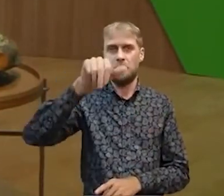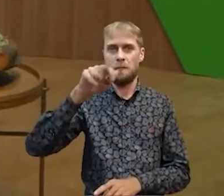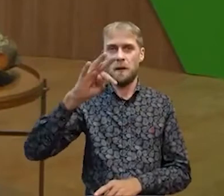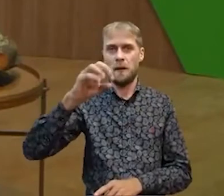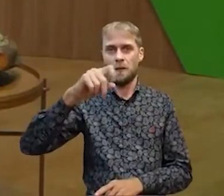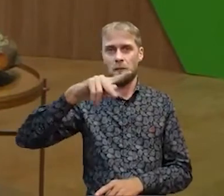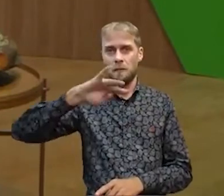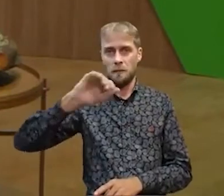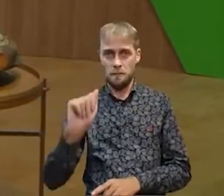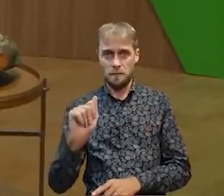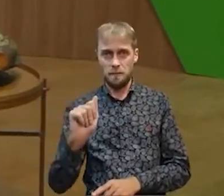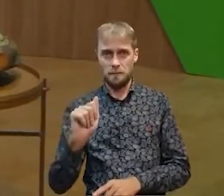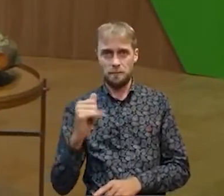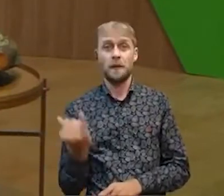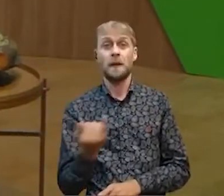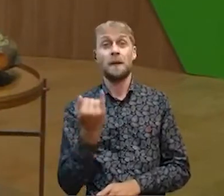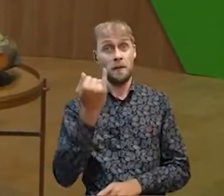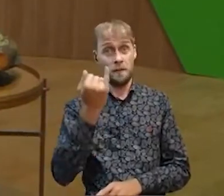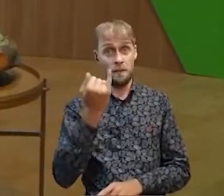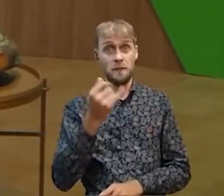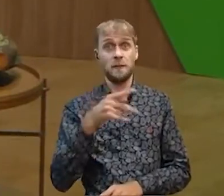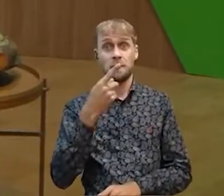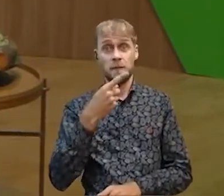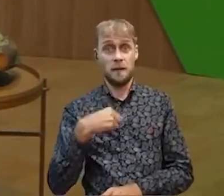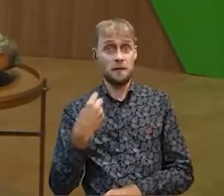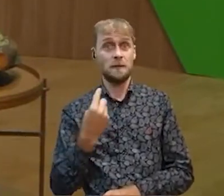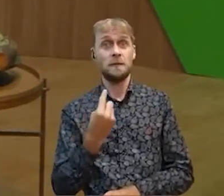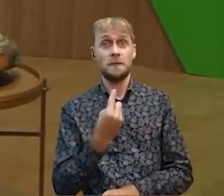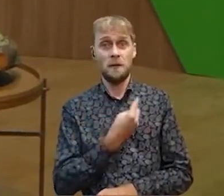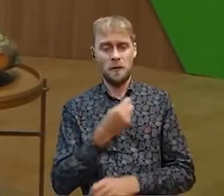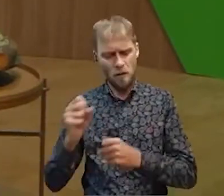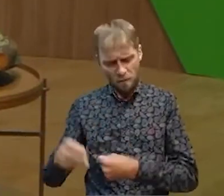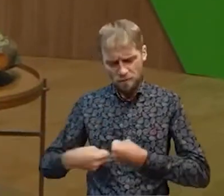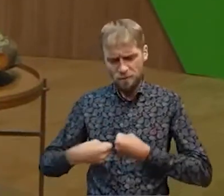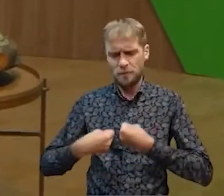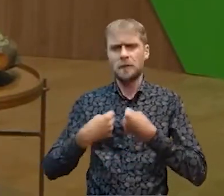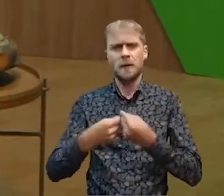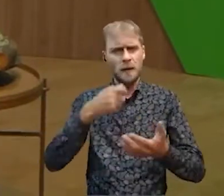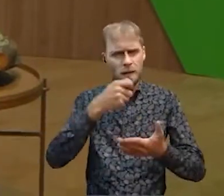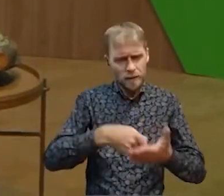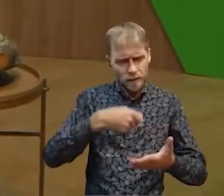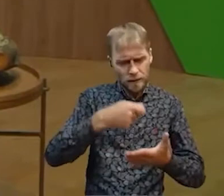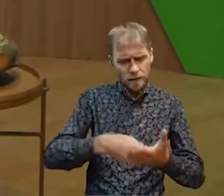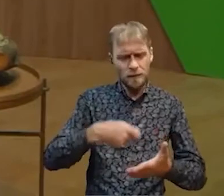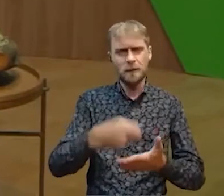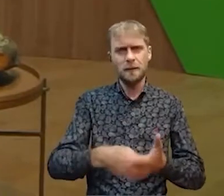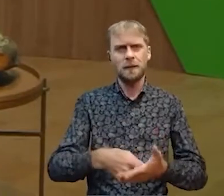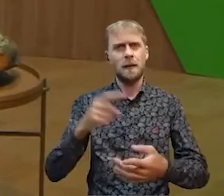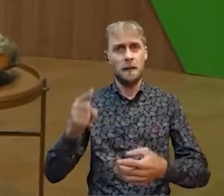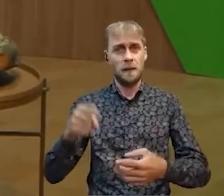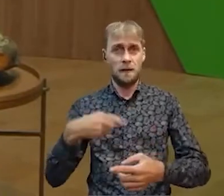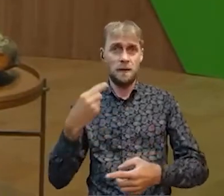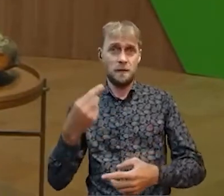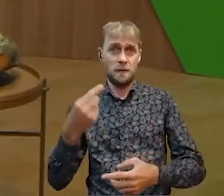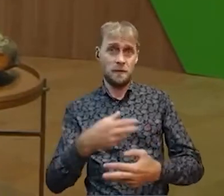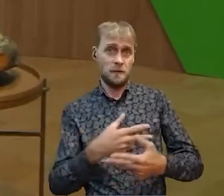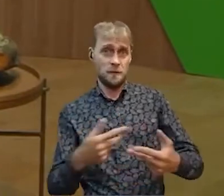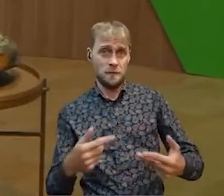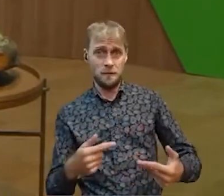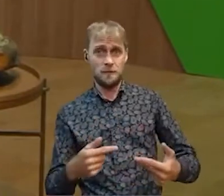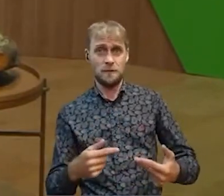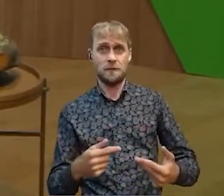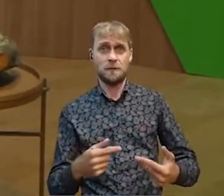Importante dizer que nós temos que ir nos fortalecendo nos demais pontos. O fato da gente estar